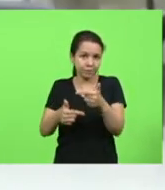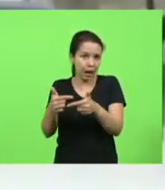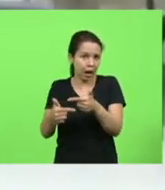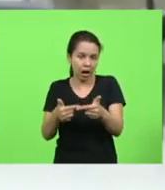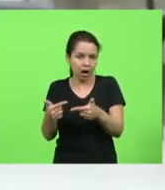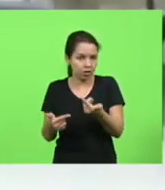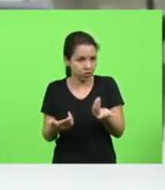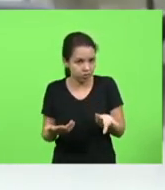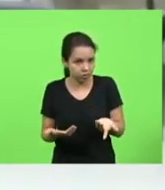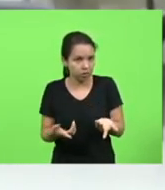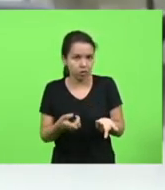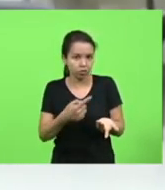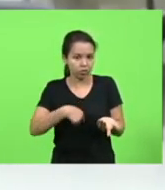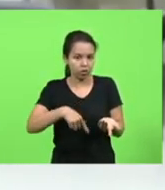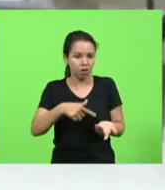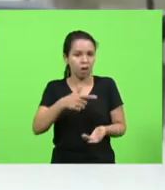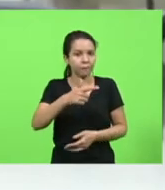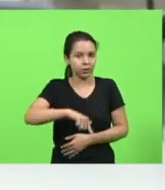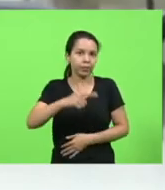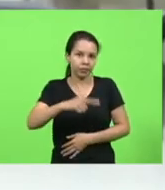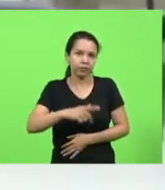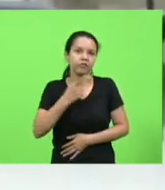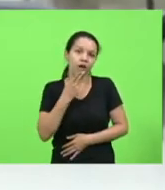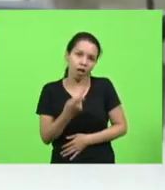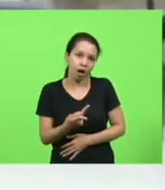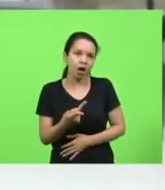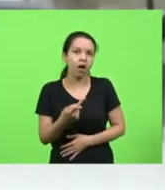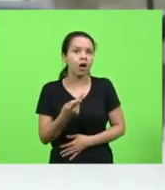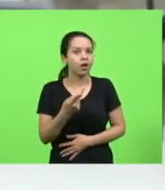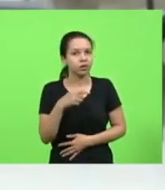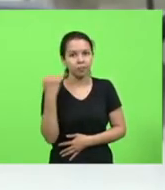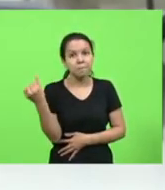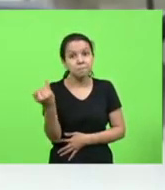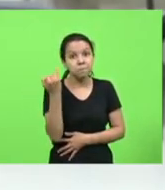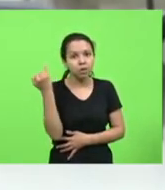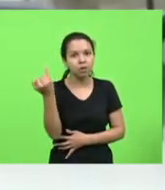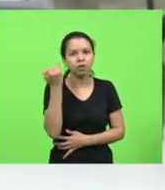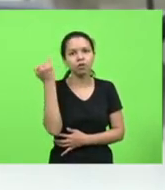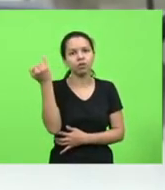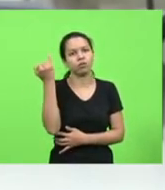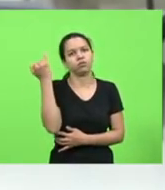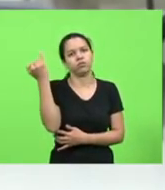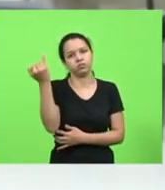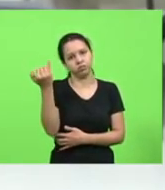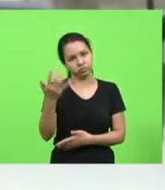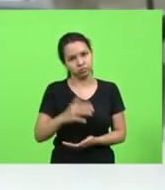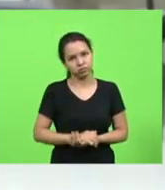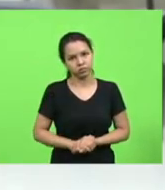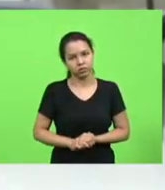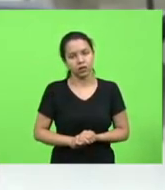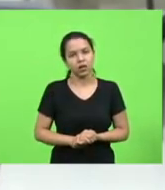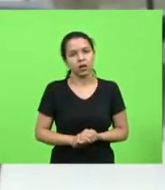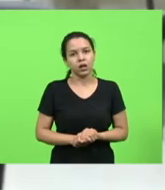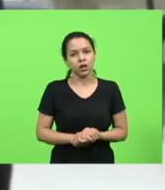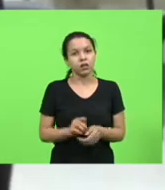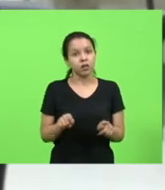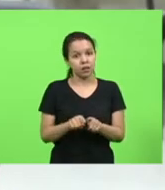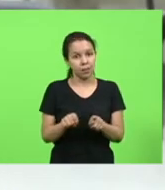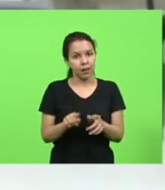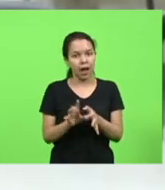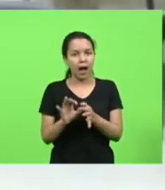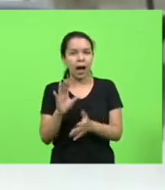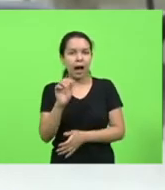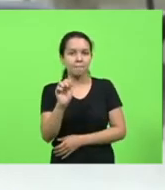não tem como ser repetitiva aqui em falar da necessidade. A Florem está muito ligada com a ABEM também, Associação